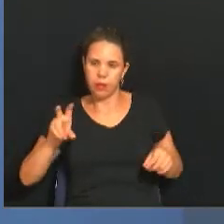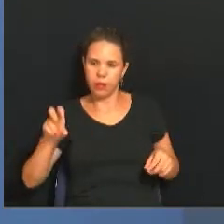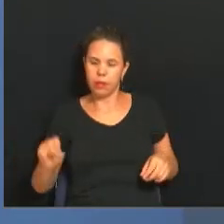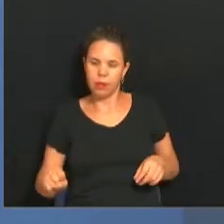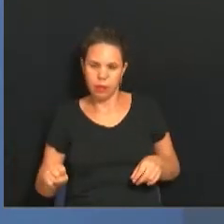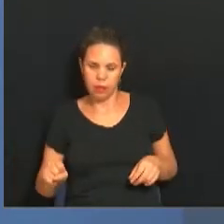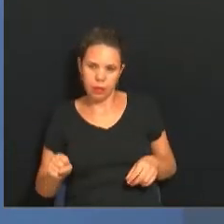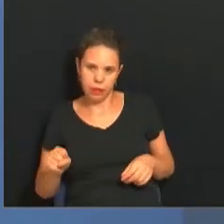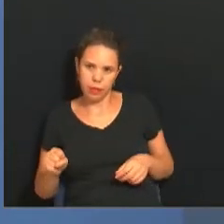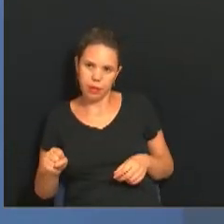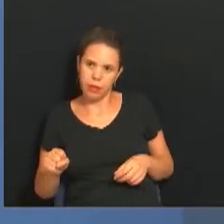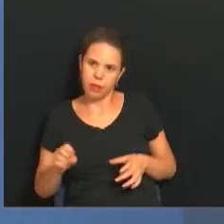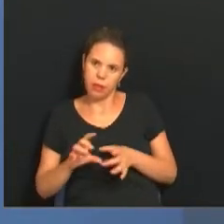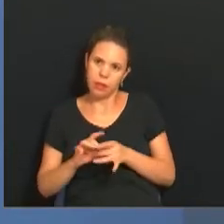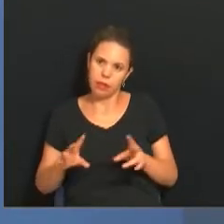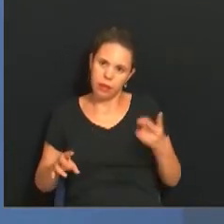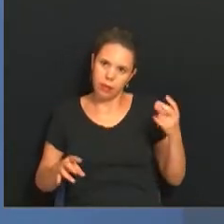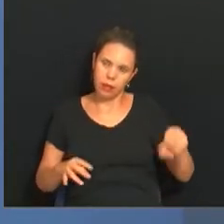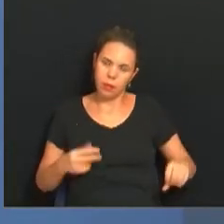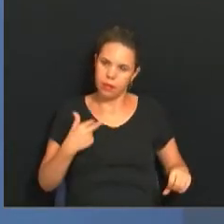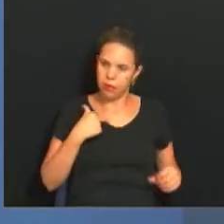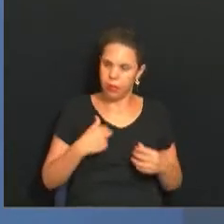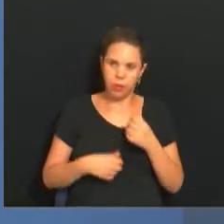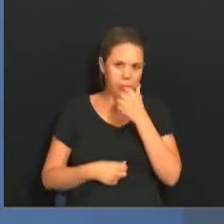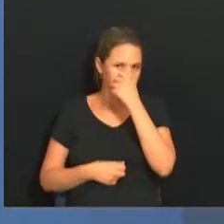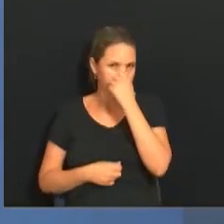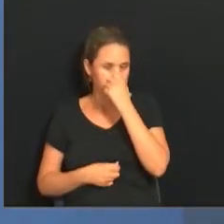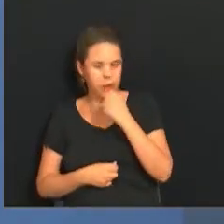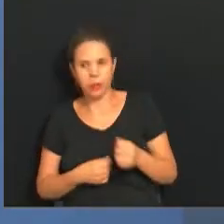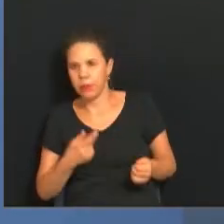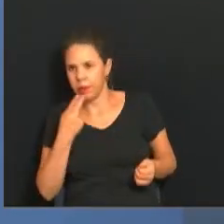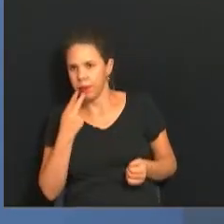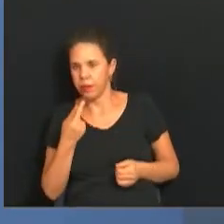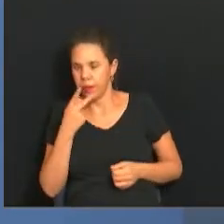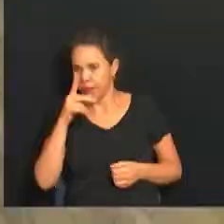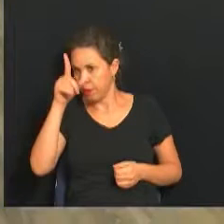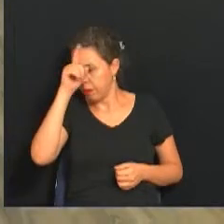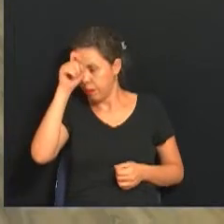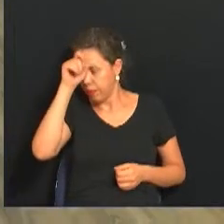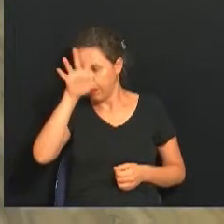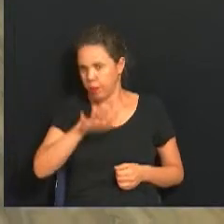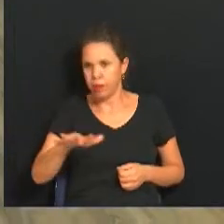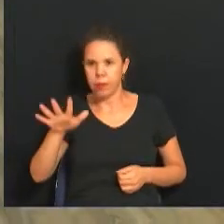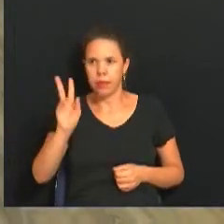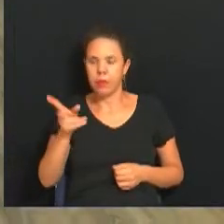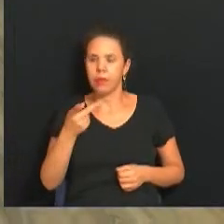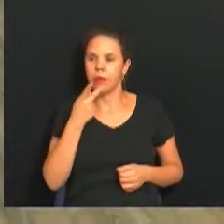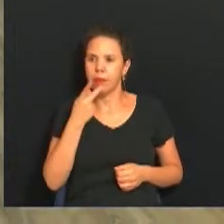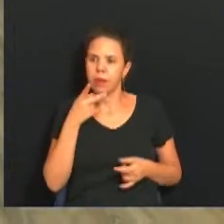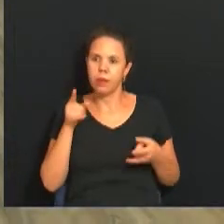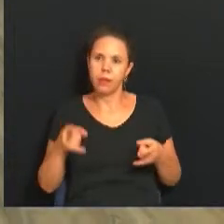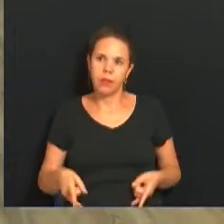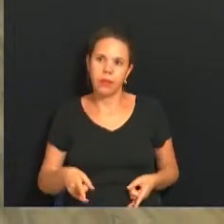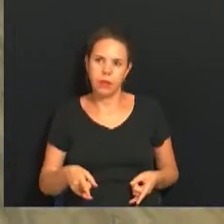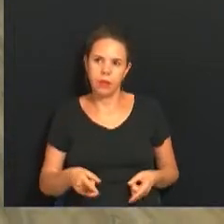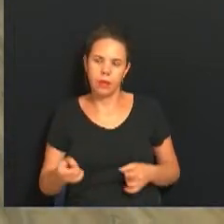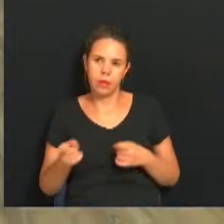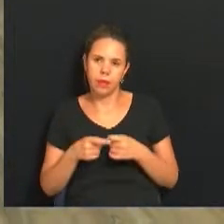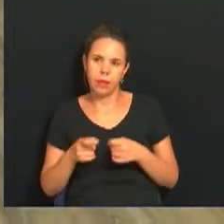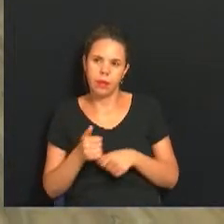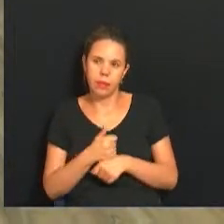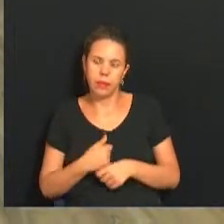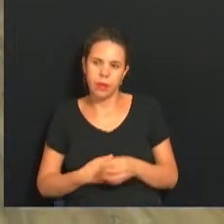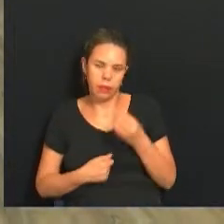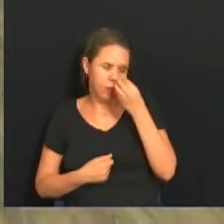disponíveis, 29 ocupados. E falando em hospitalização, sempre que a gente fala em leito, a gente pensa em médico e tudo mais.